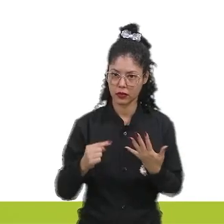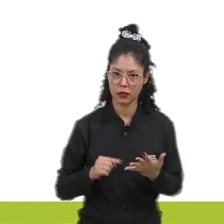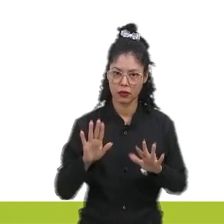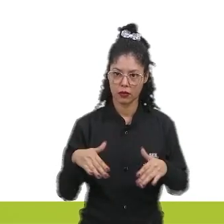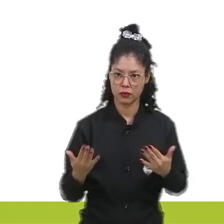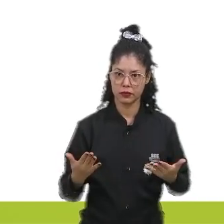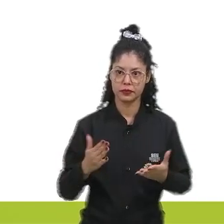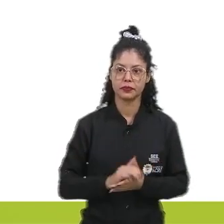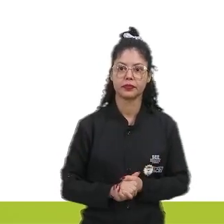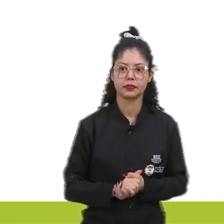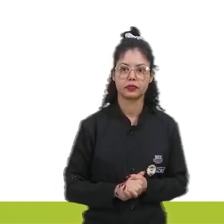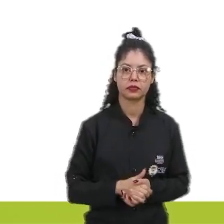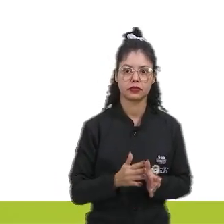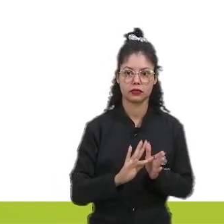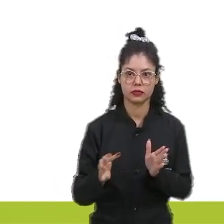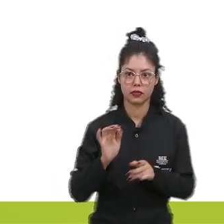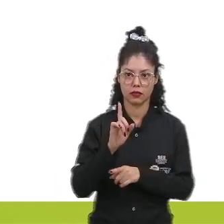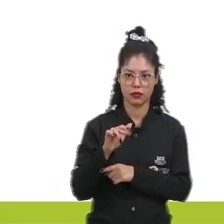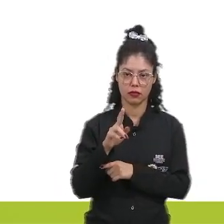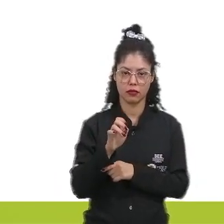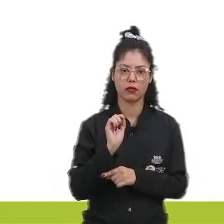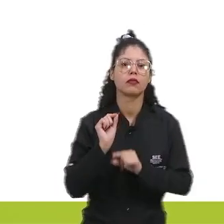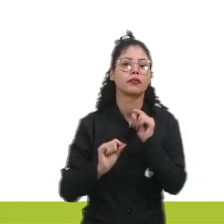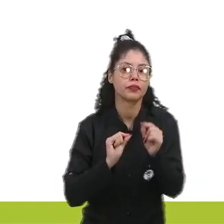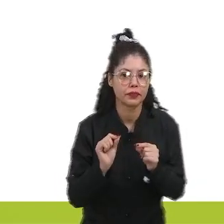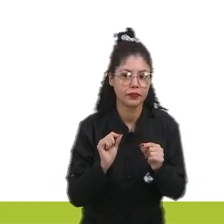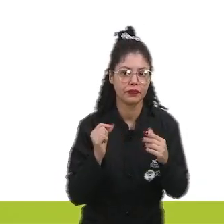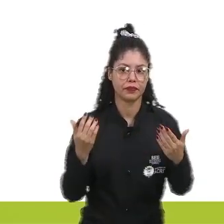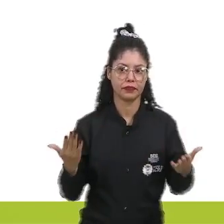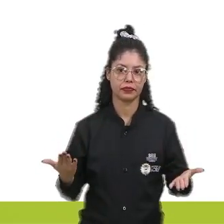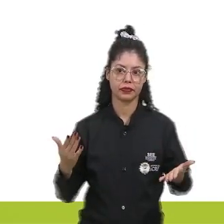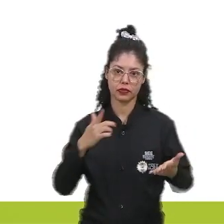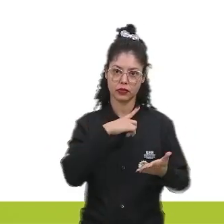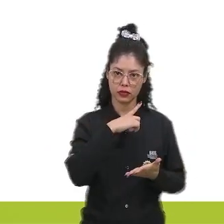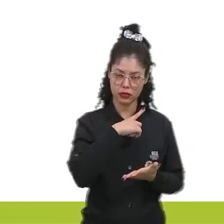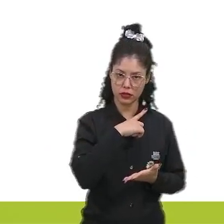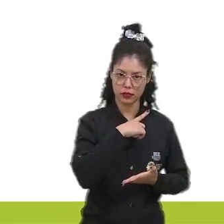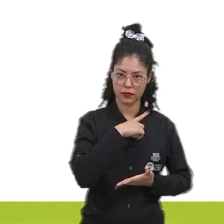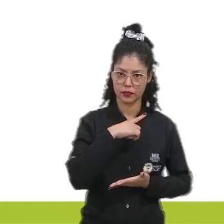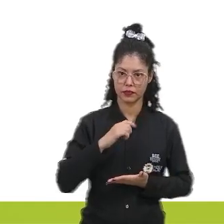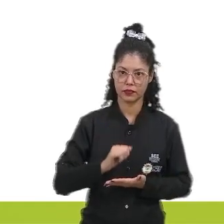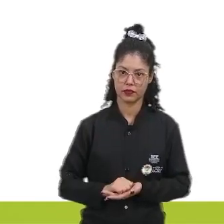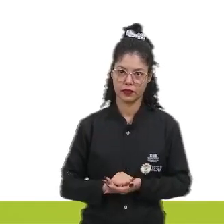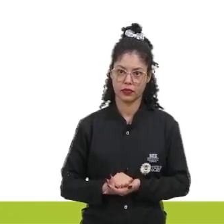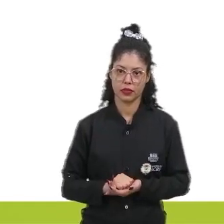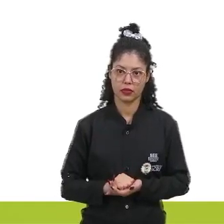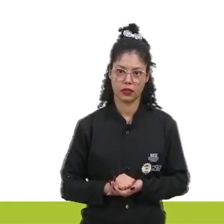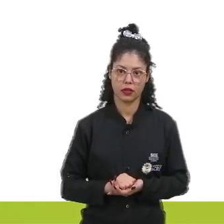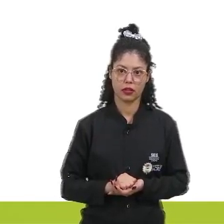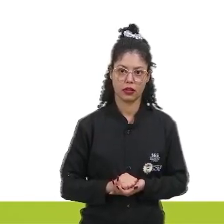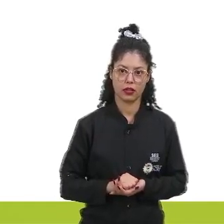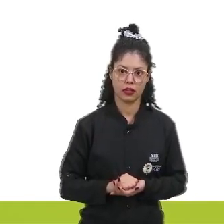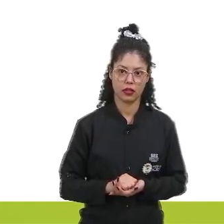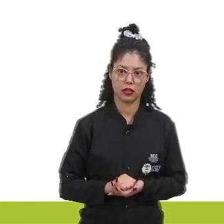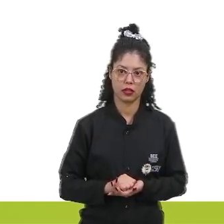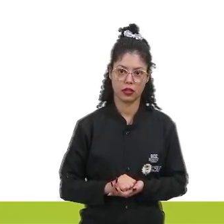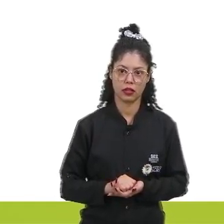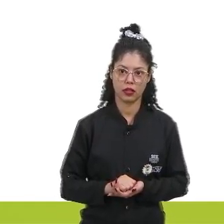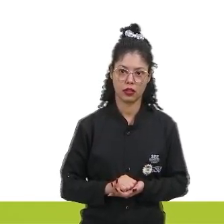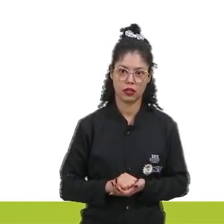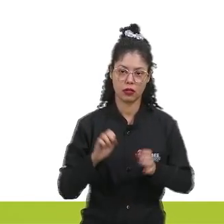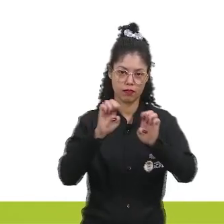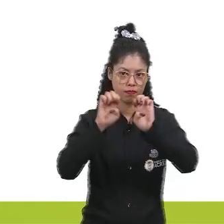essas? Função linear. Professor, o que é uma função linear? É uma função que, na